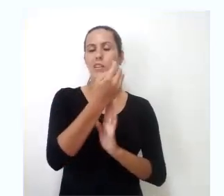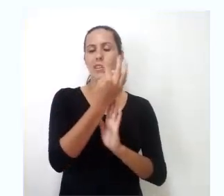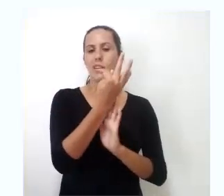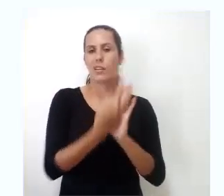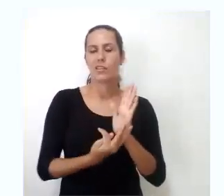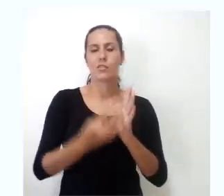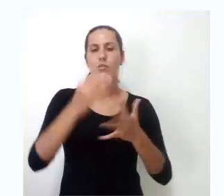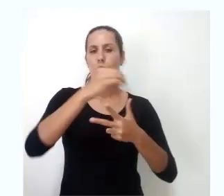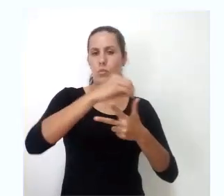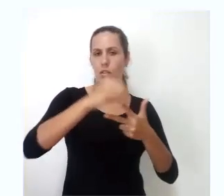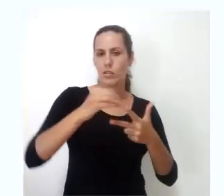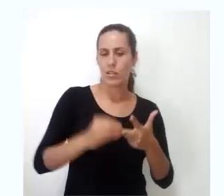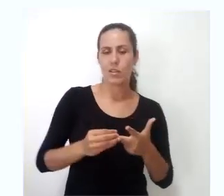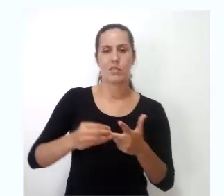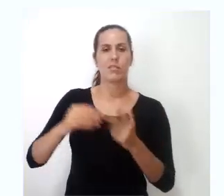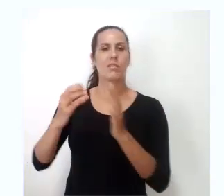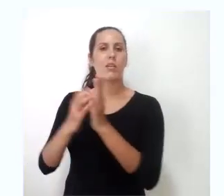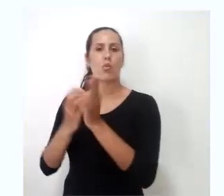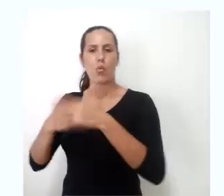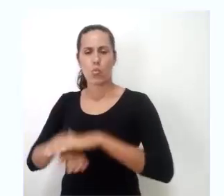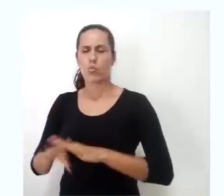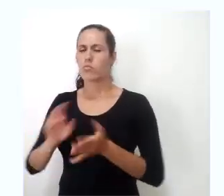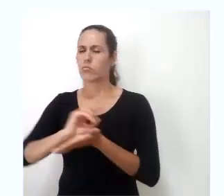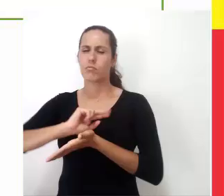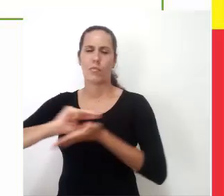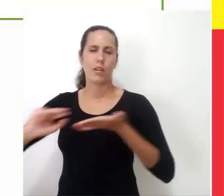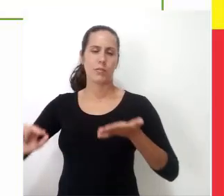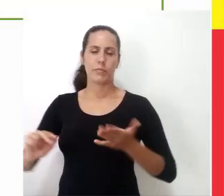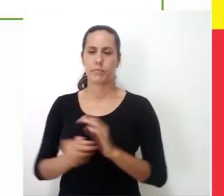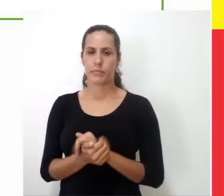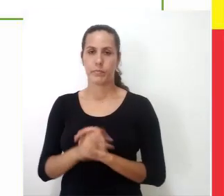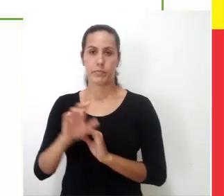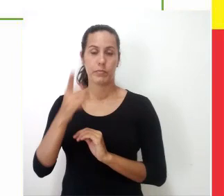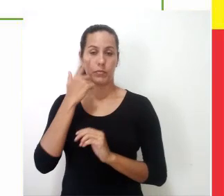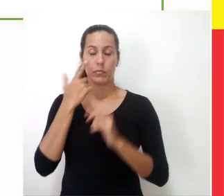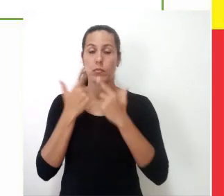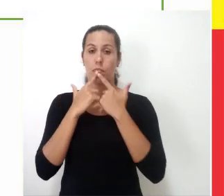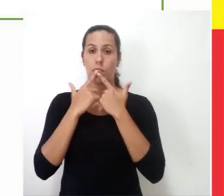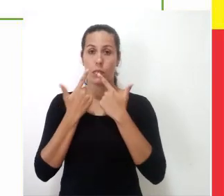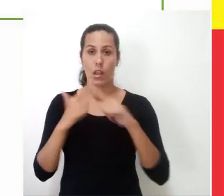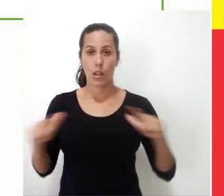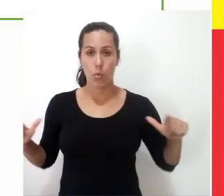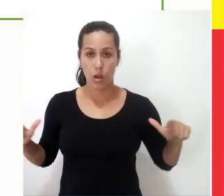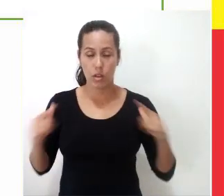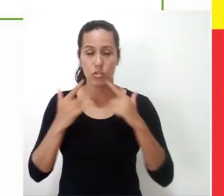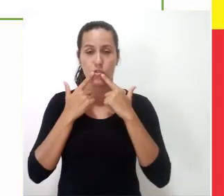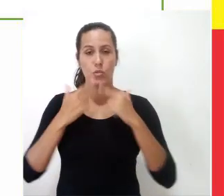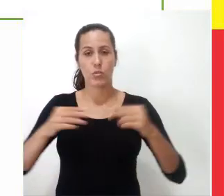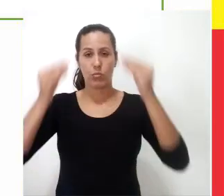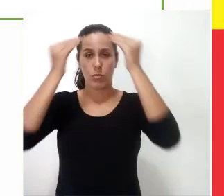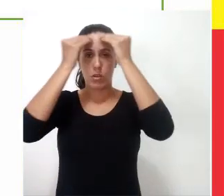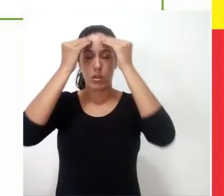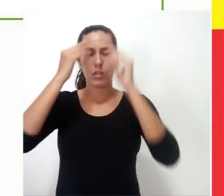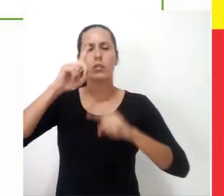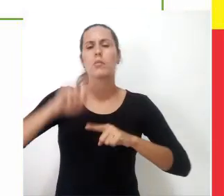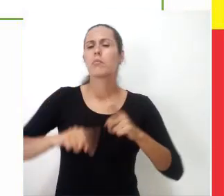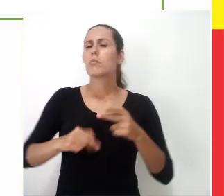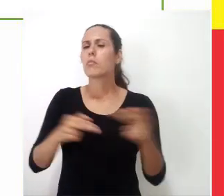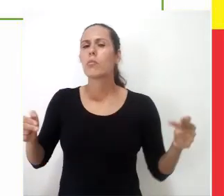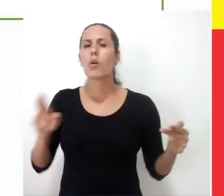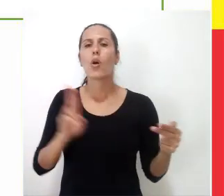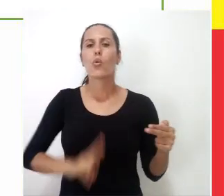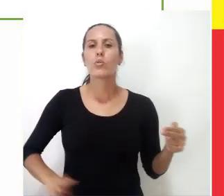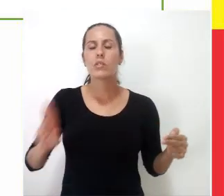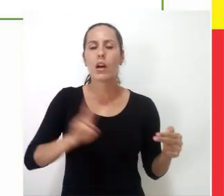Então, argumentar. Nós temos aqui na tela, diz o seguinte, a linguagem não é apenas um instrumento utilizado